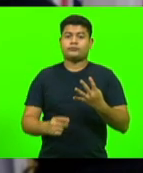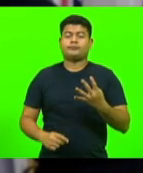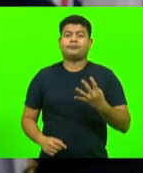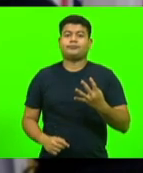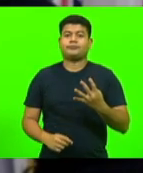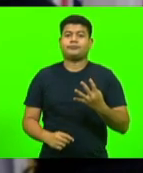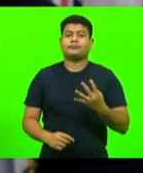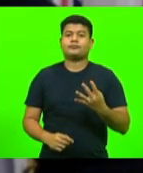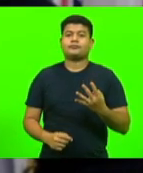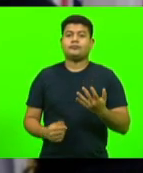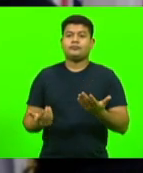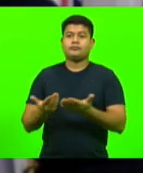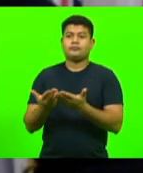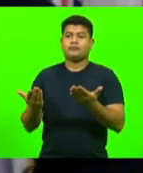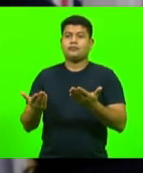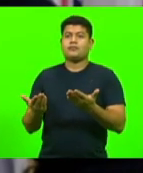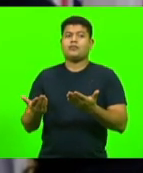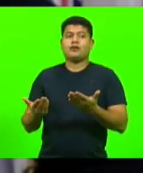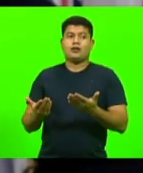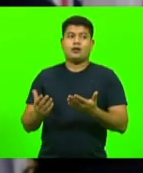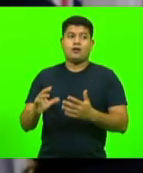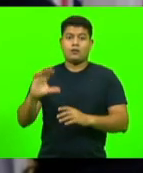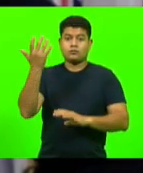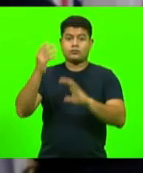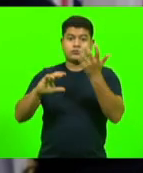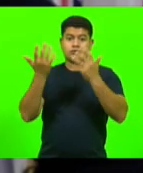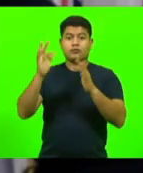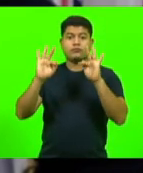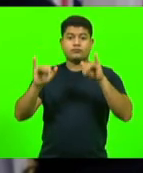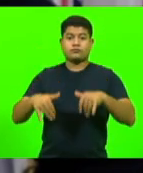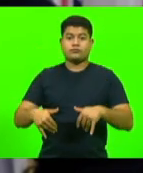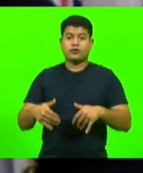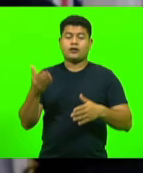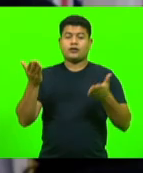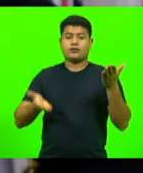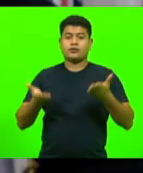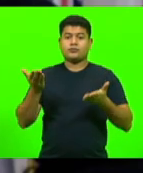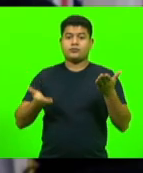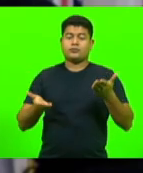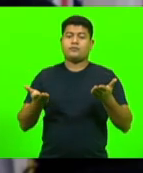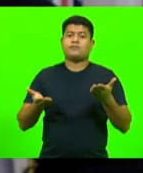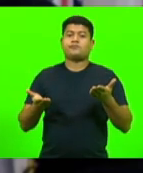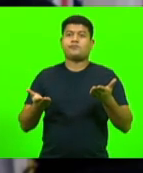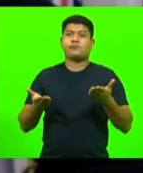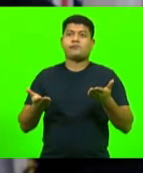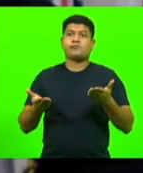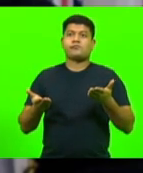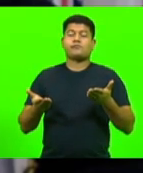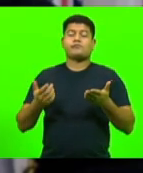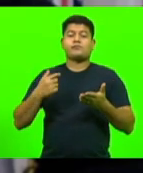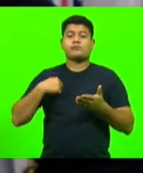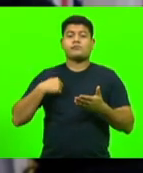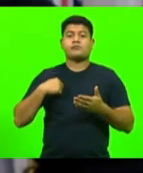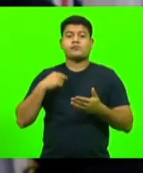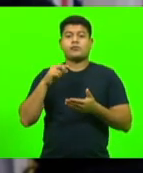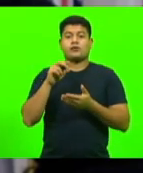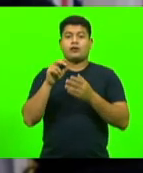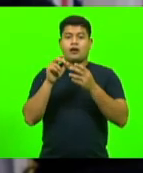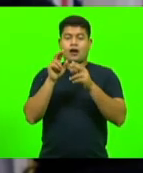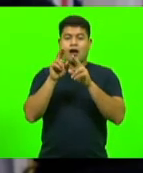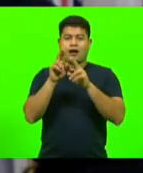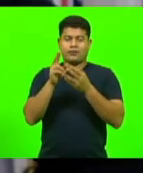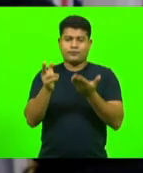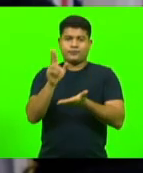e os efeitos do fim da estabilidade sobre a universidade pública trago aqui essa questão da